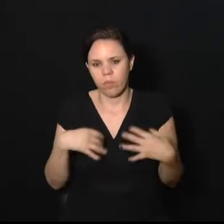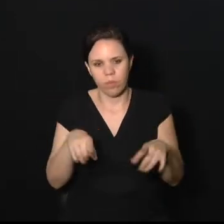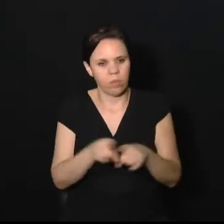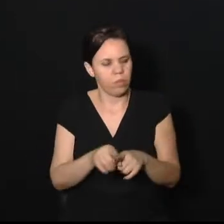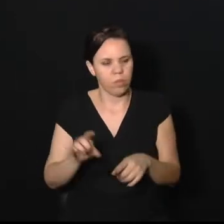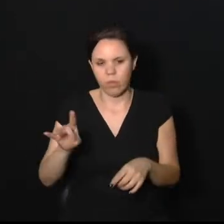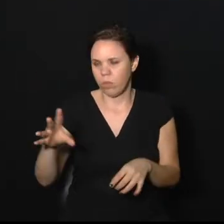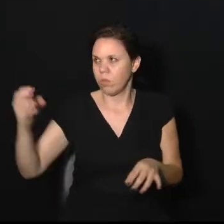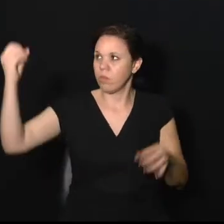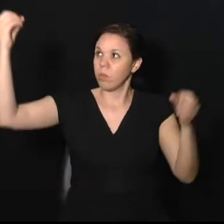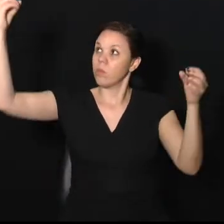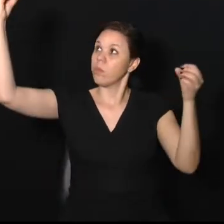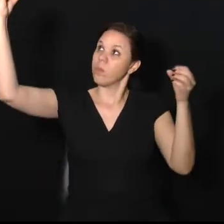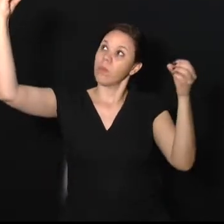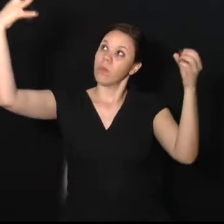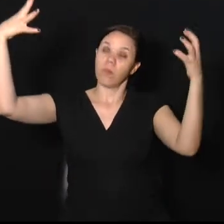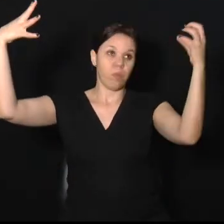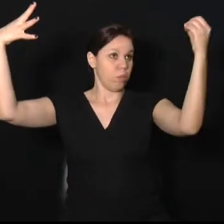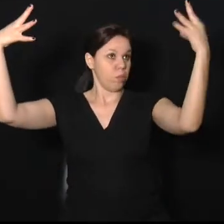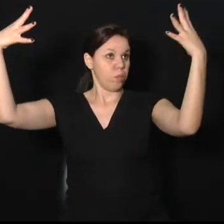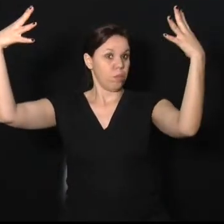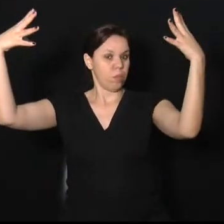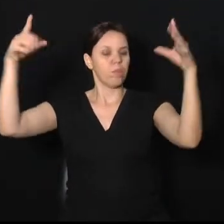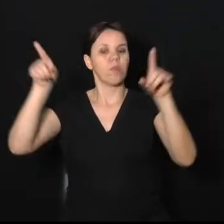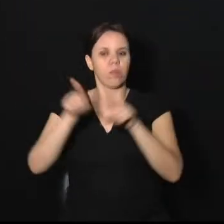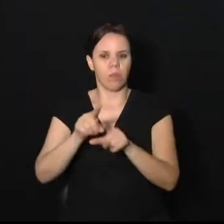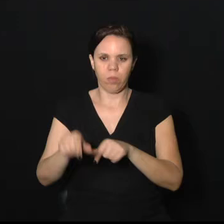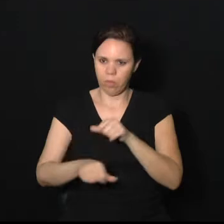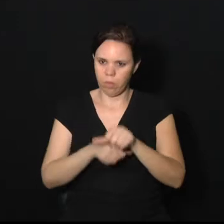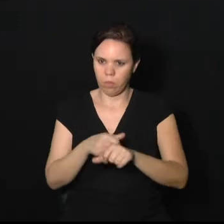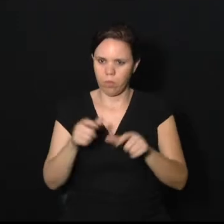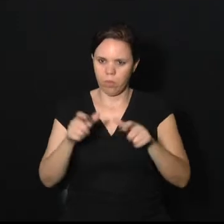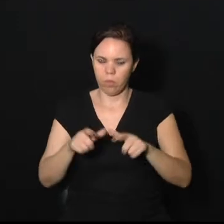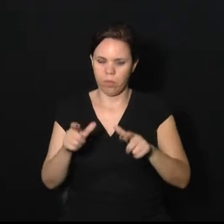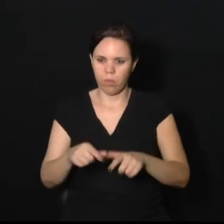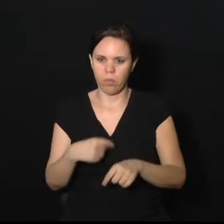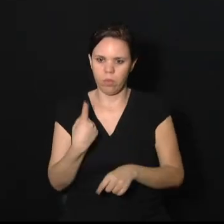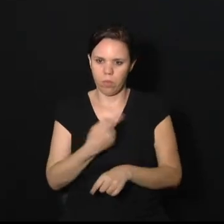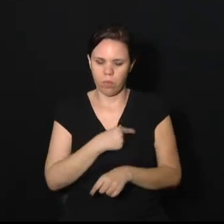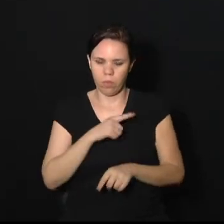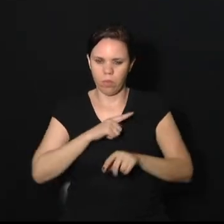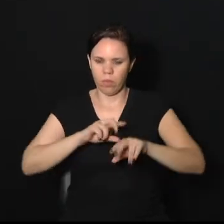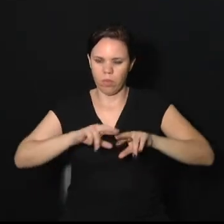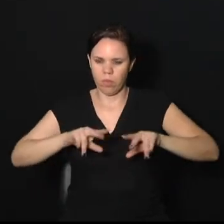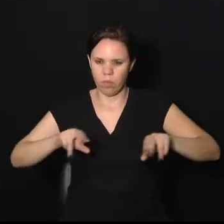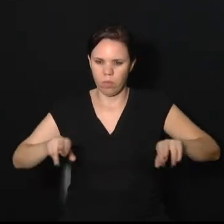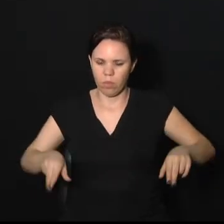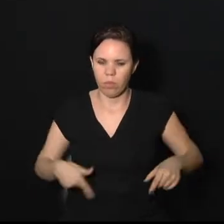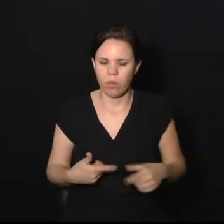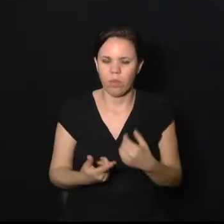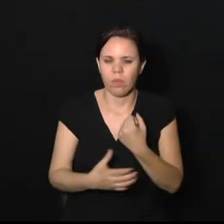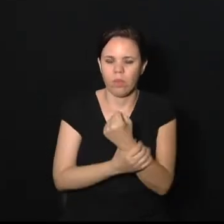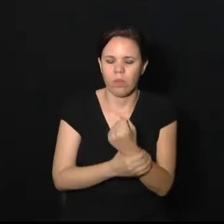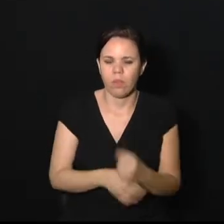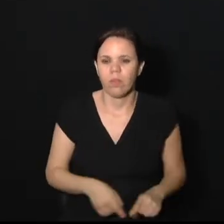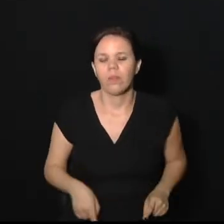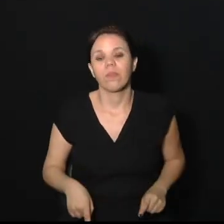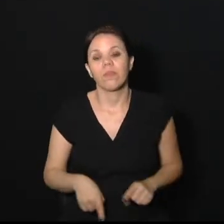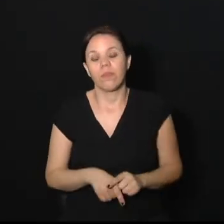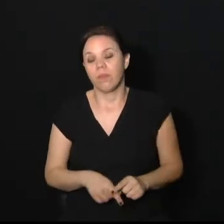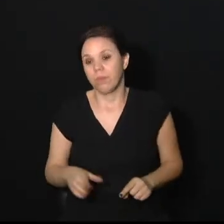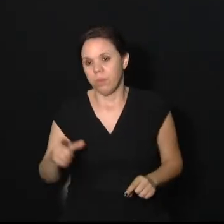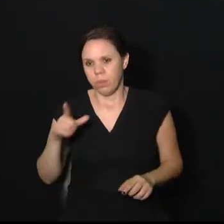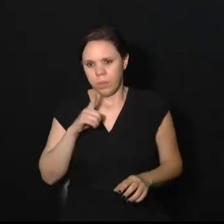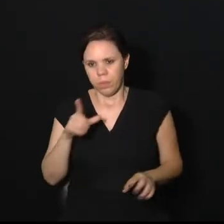só mais para iluminar, né? O poste virou um lugar onde a gente possa ter vários sensores. E hoje a gente sabe, né? Então tem a